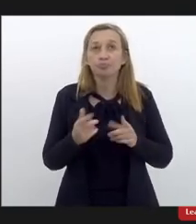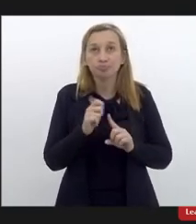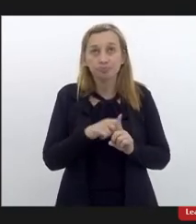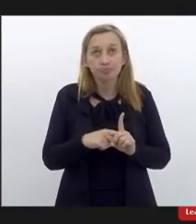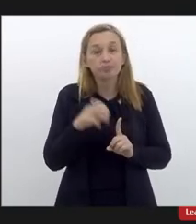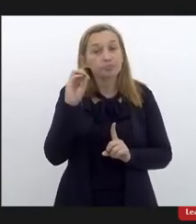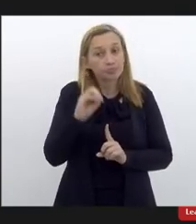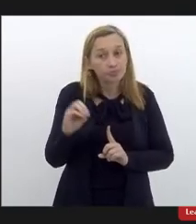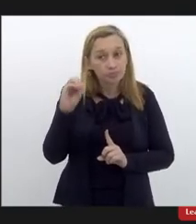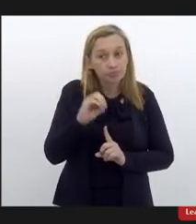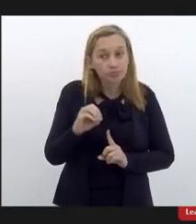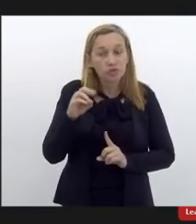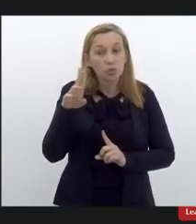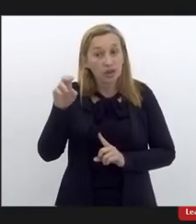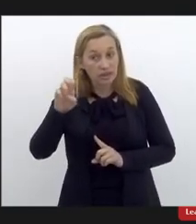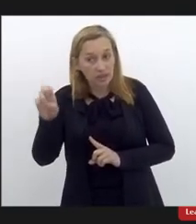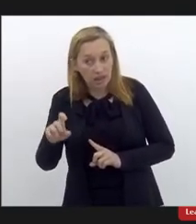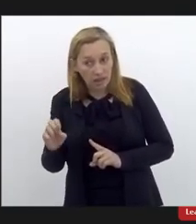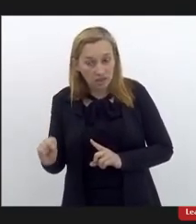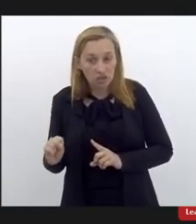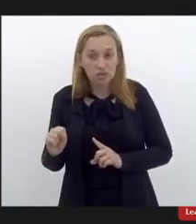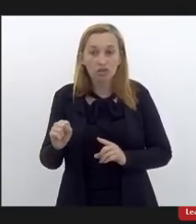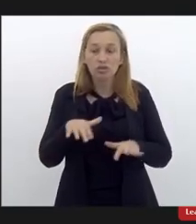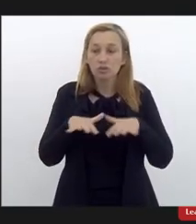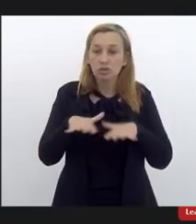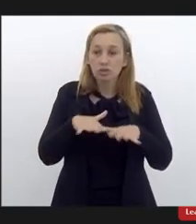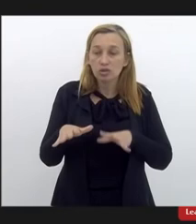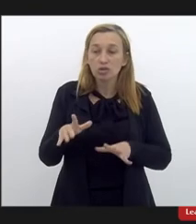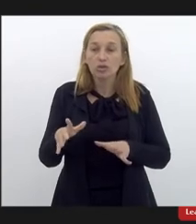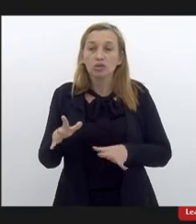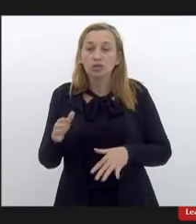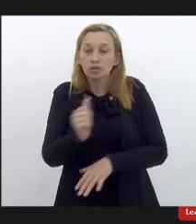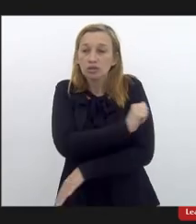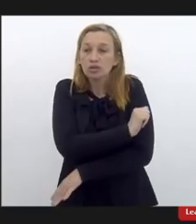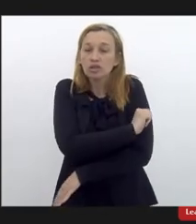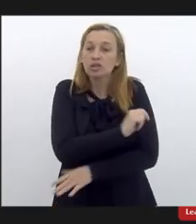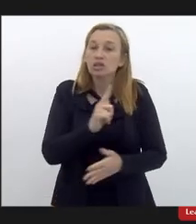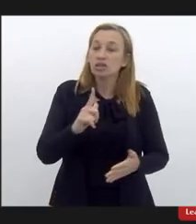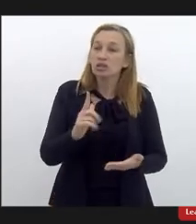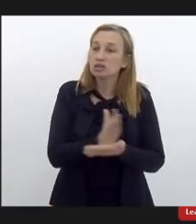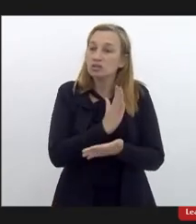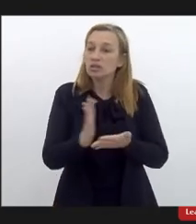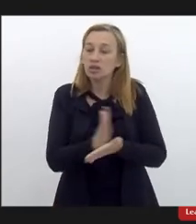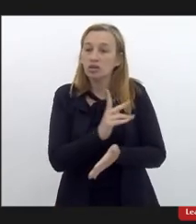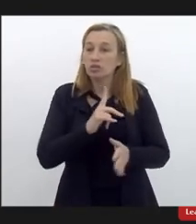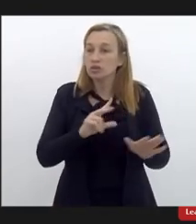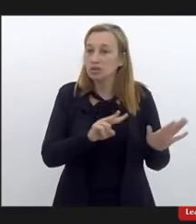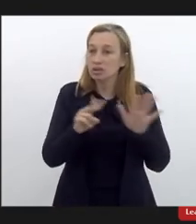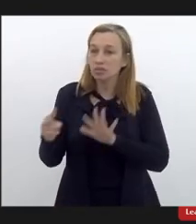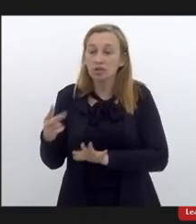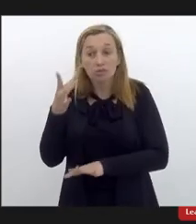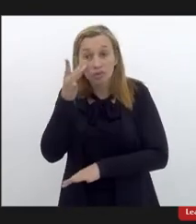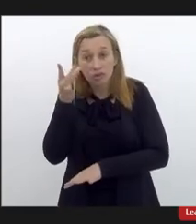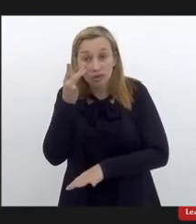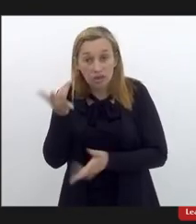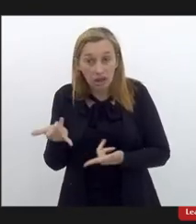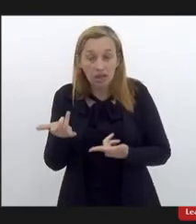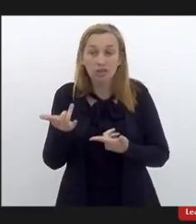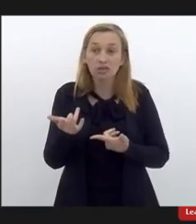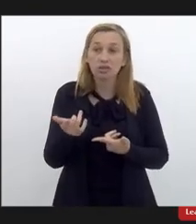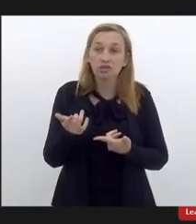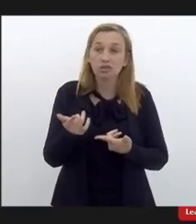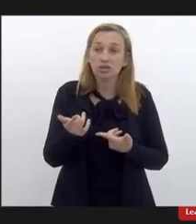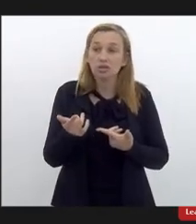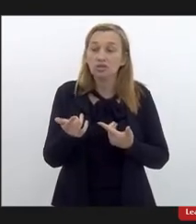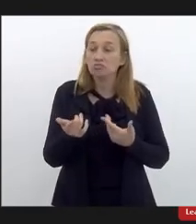de outubro, no ISERJ, uma grande mobilização dos alunos, porque nós tivemos algumas semanas presenciais que foram impostas, sem